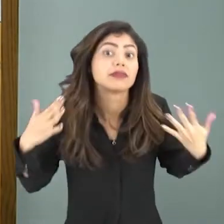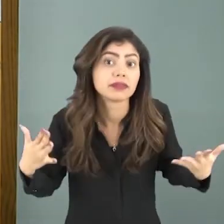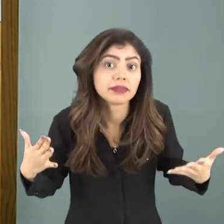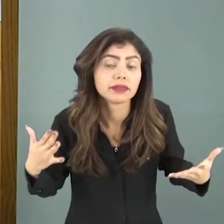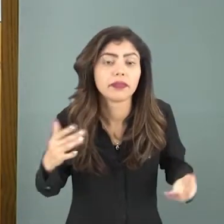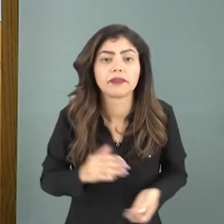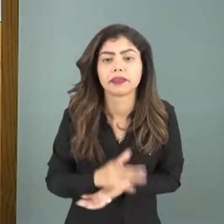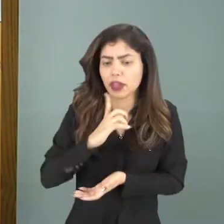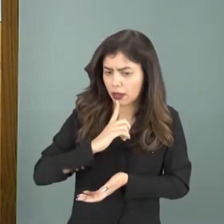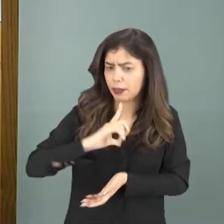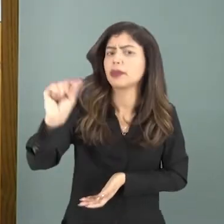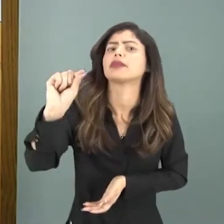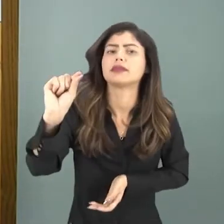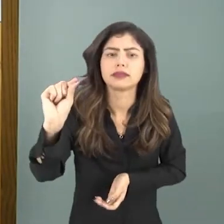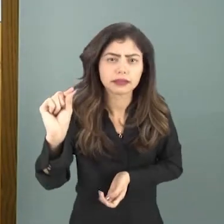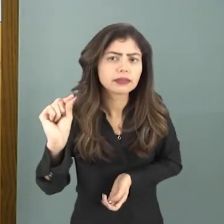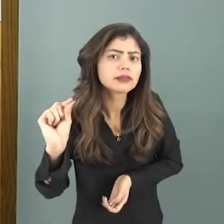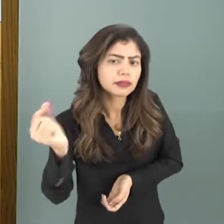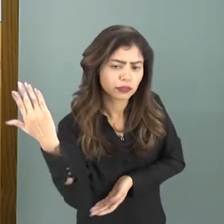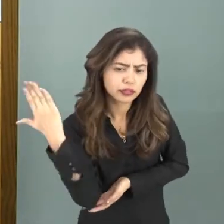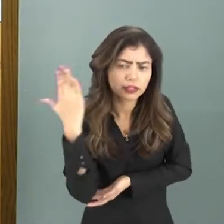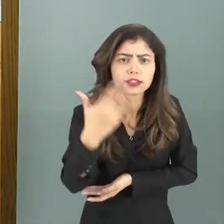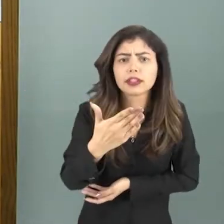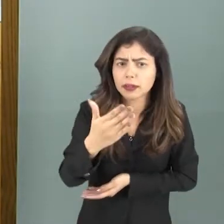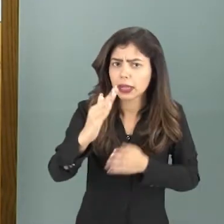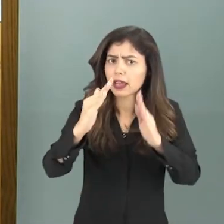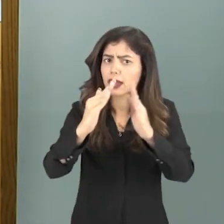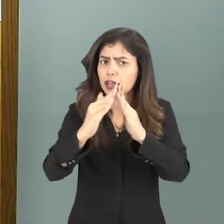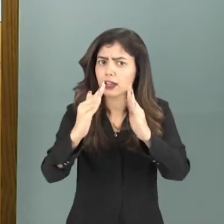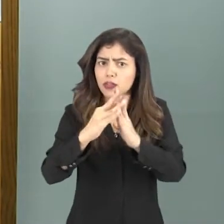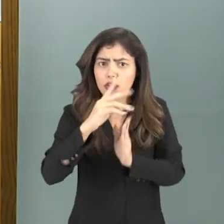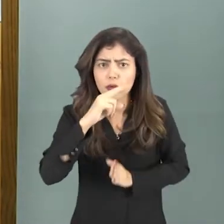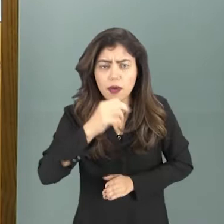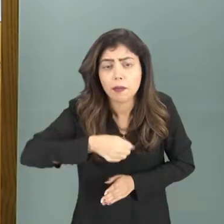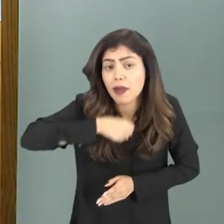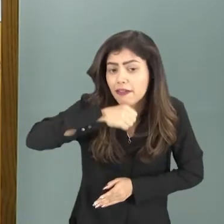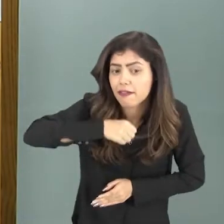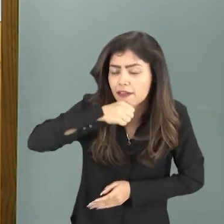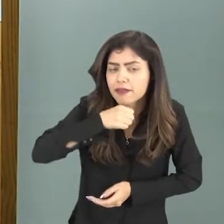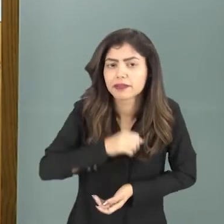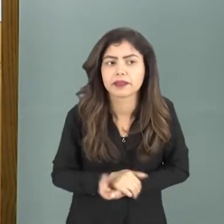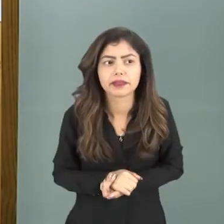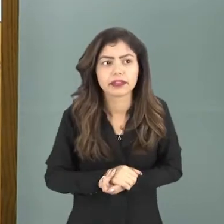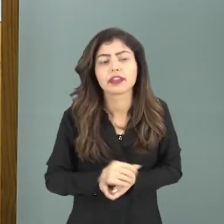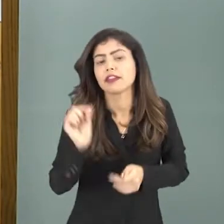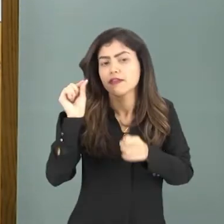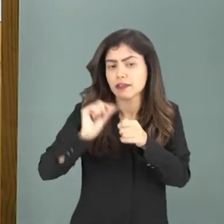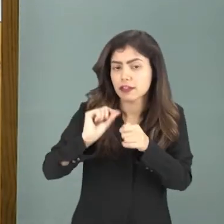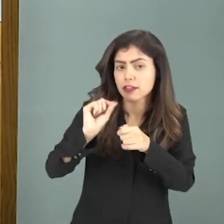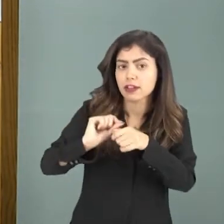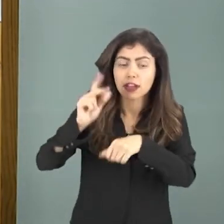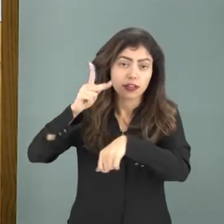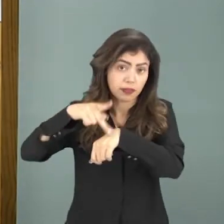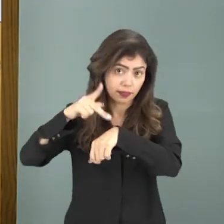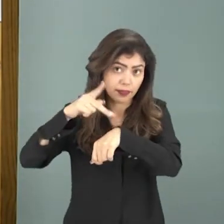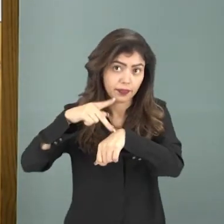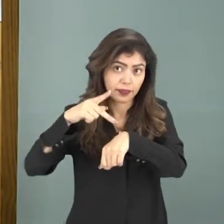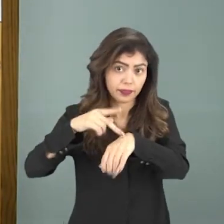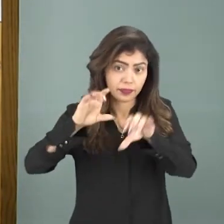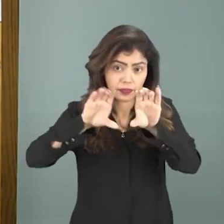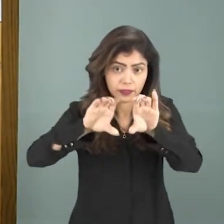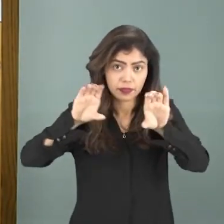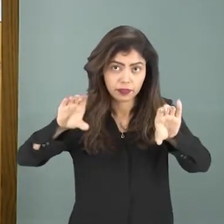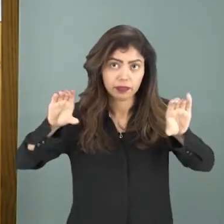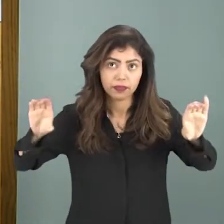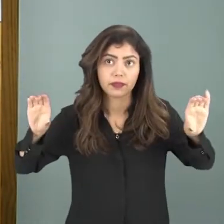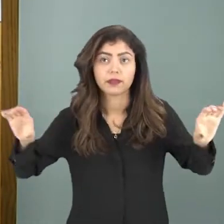vamos fazer? Correram diretamente para a casa do irmão mais velho, que havia construído uma casa